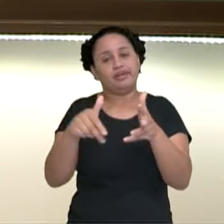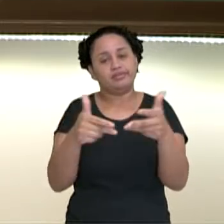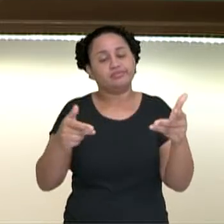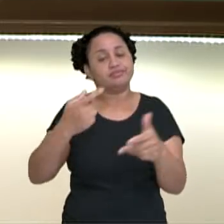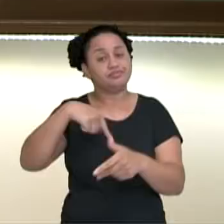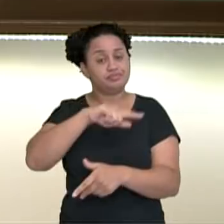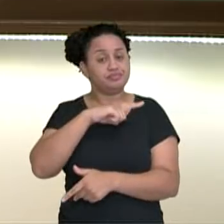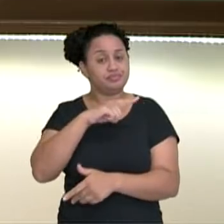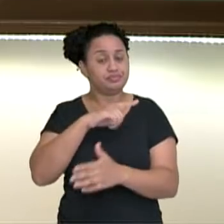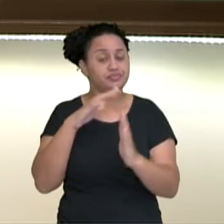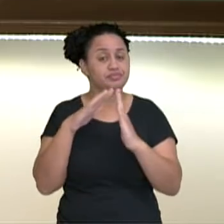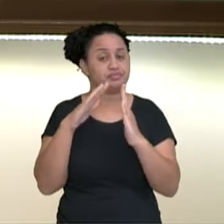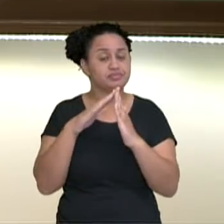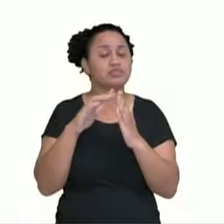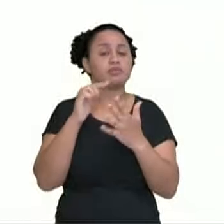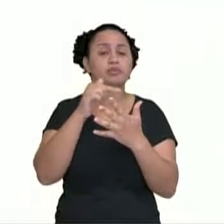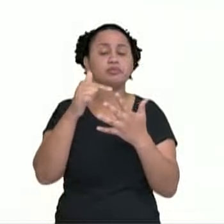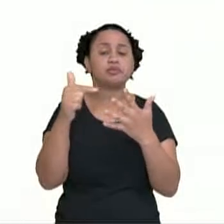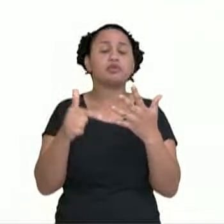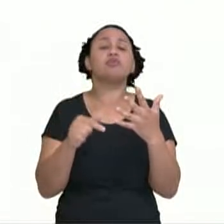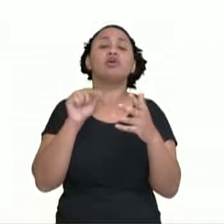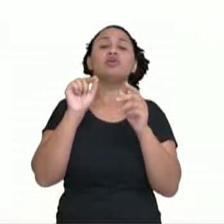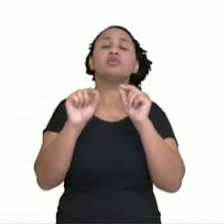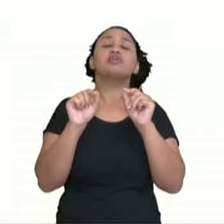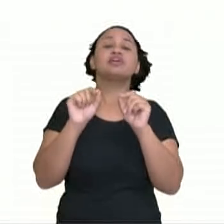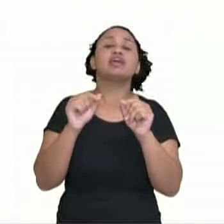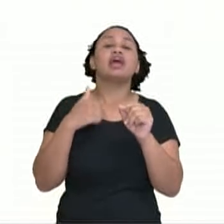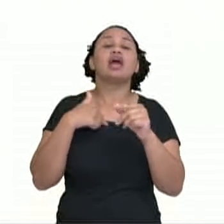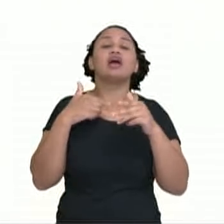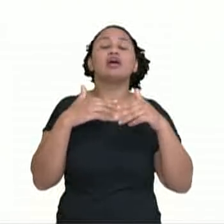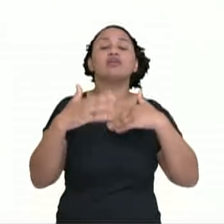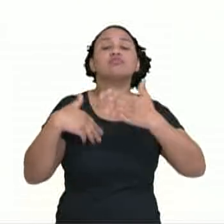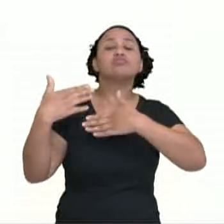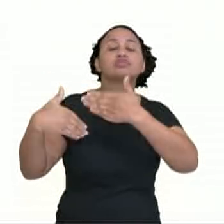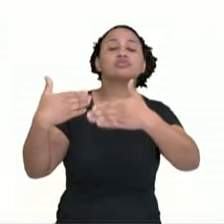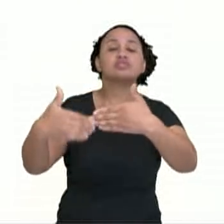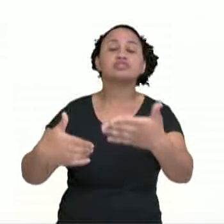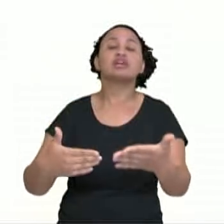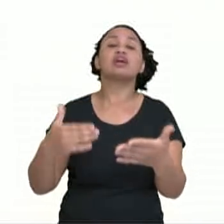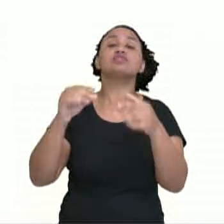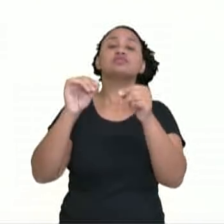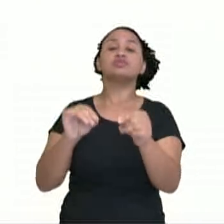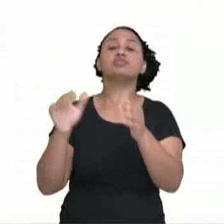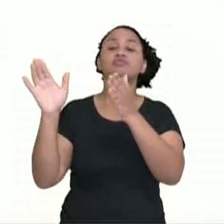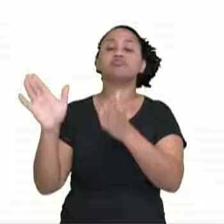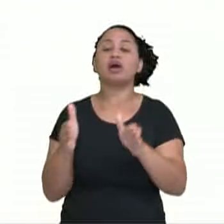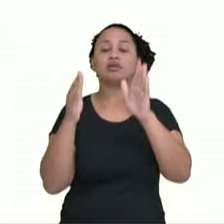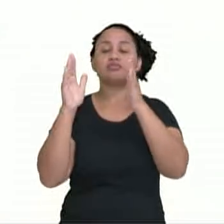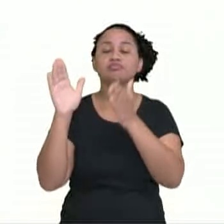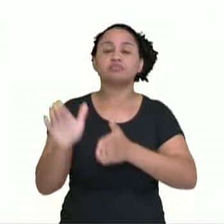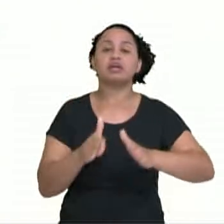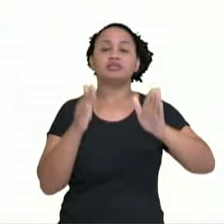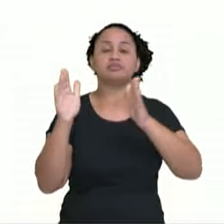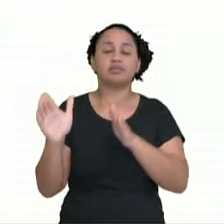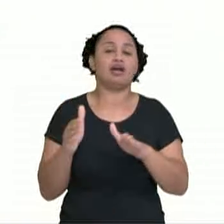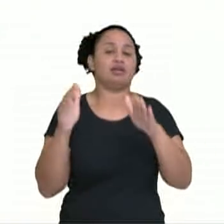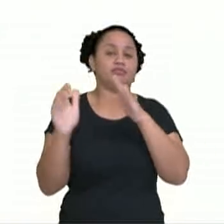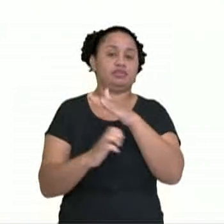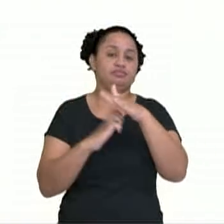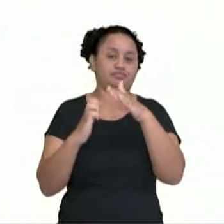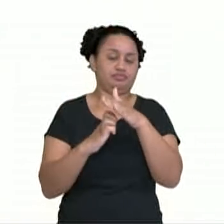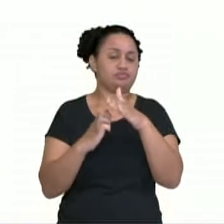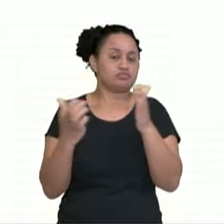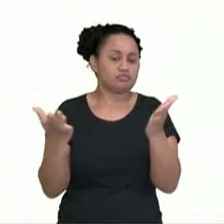nós temos, eles são produtos gerados por um processo de industrialização e atualmente eles